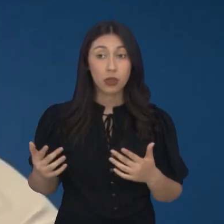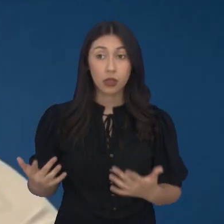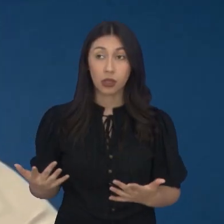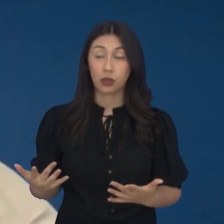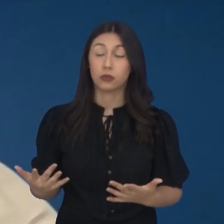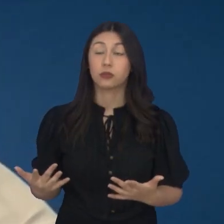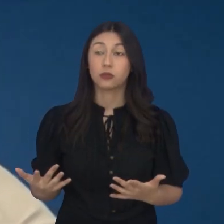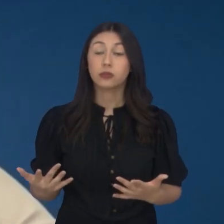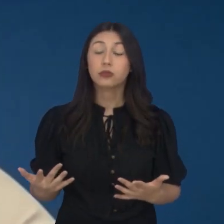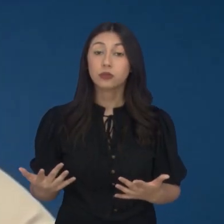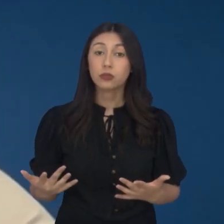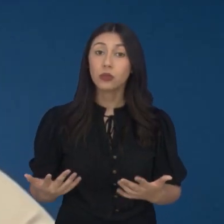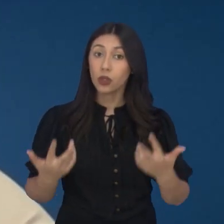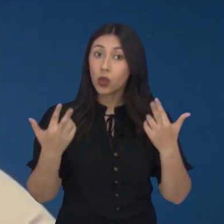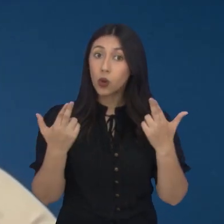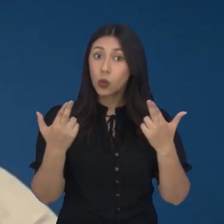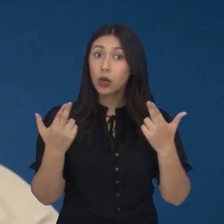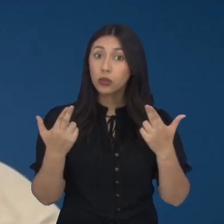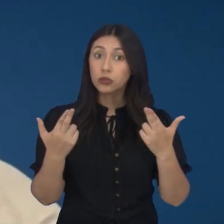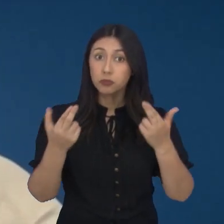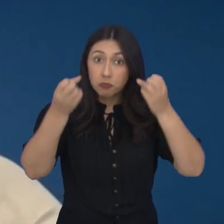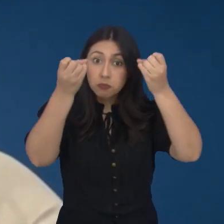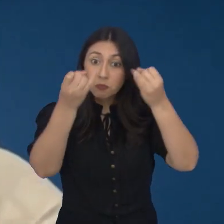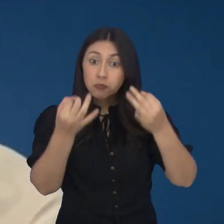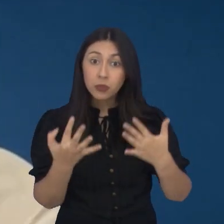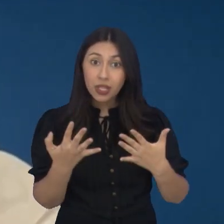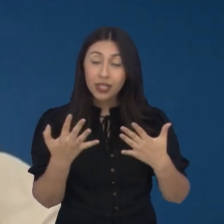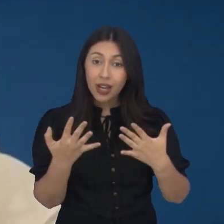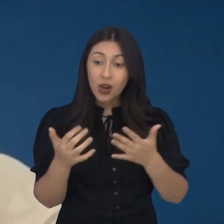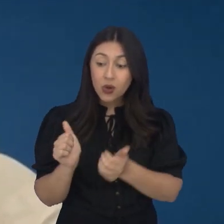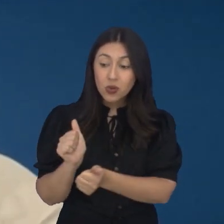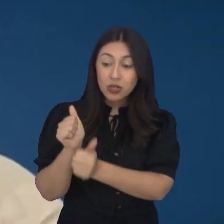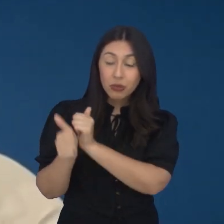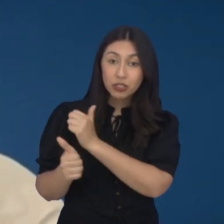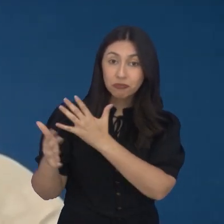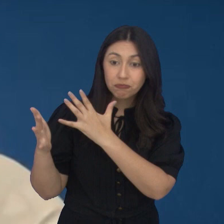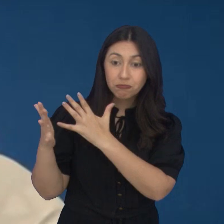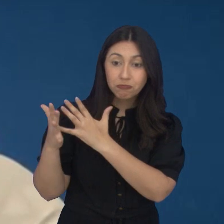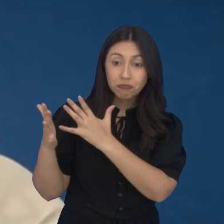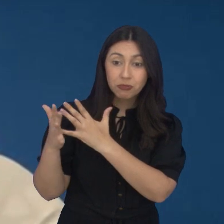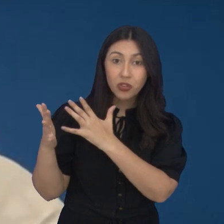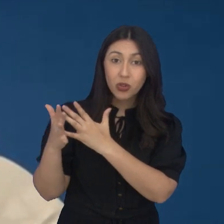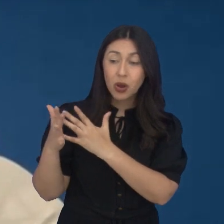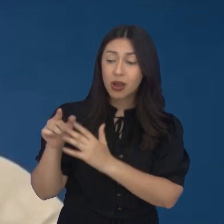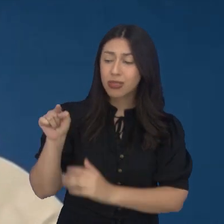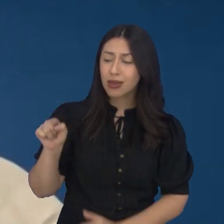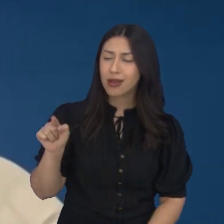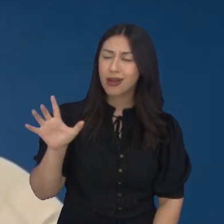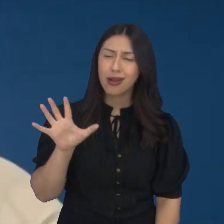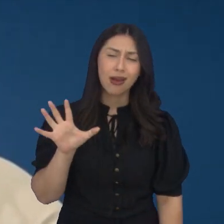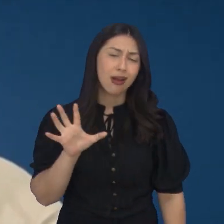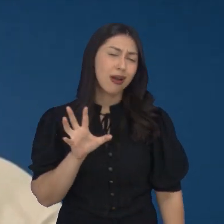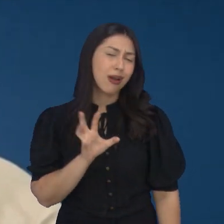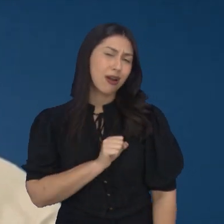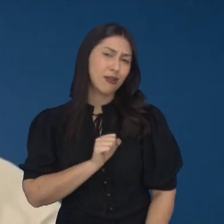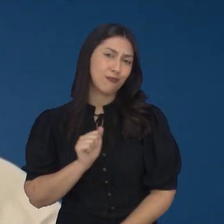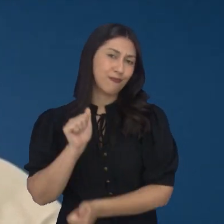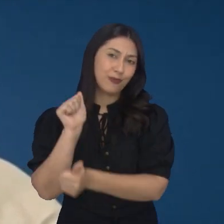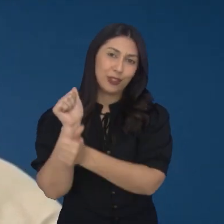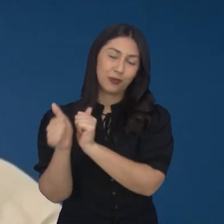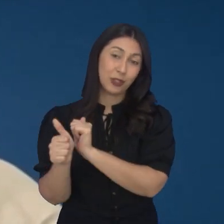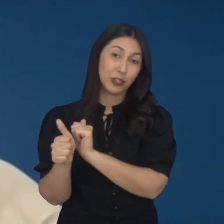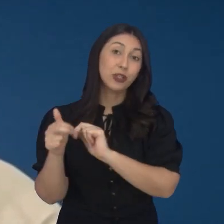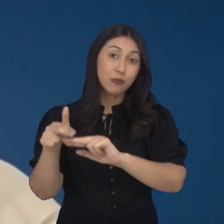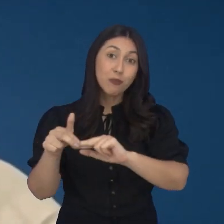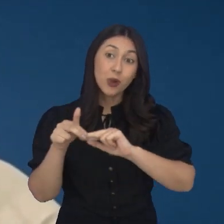Então, Gisele, como o próprio nome diz, né, o atleta amador, né, é aquele que ama o que faz. Então, ele faz apesar de